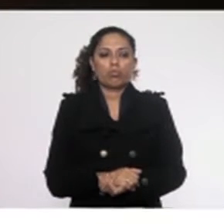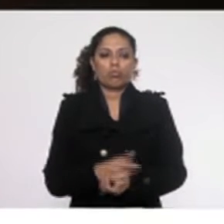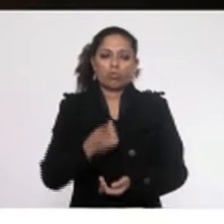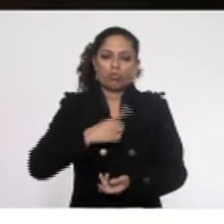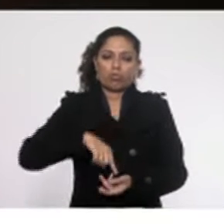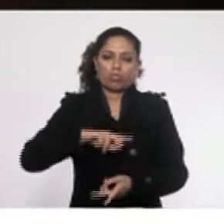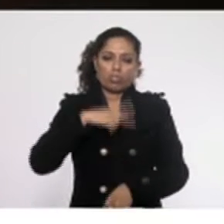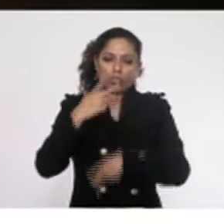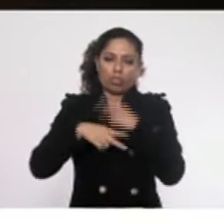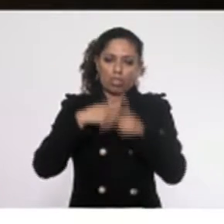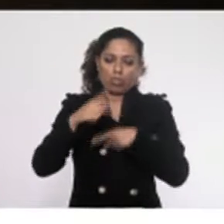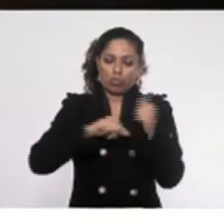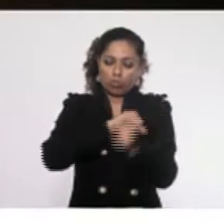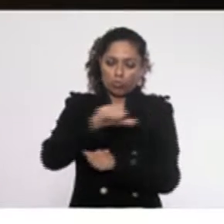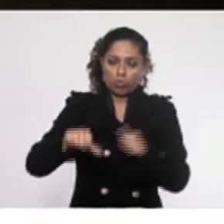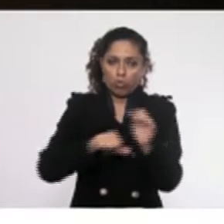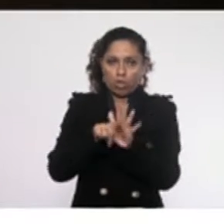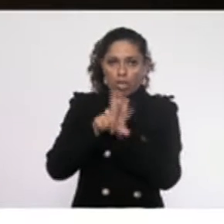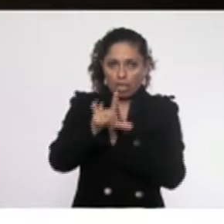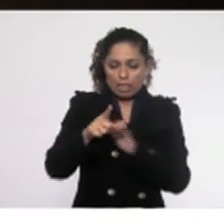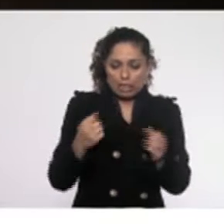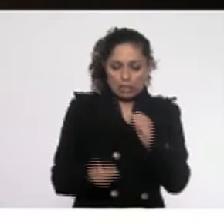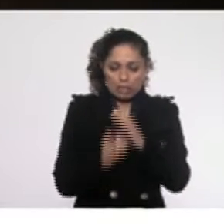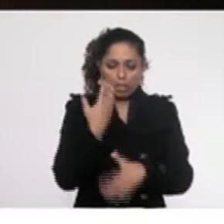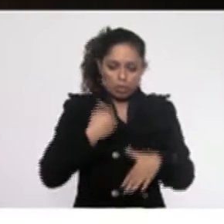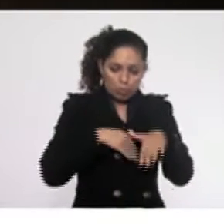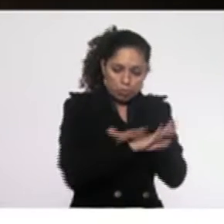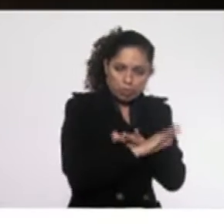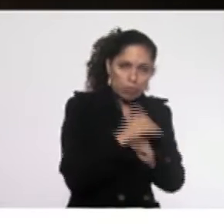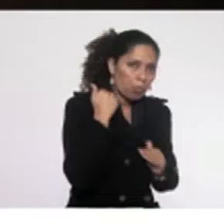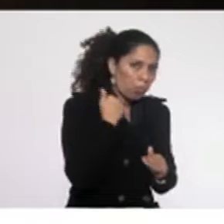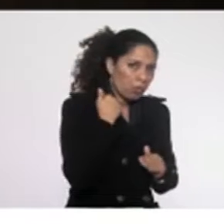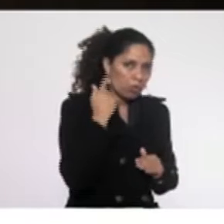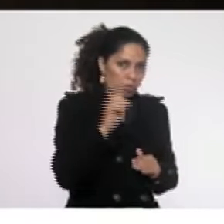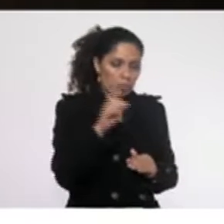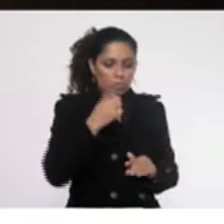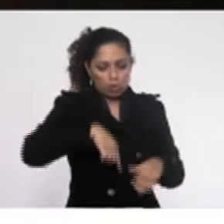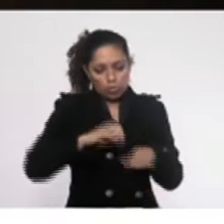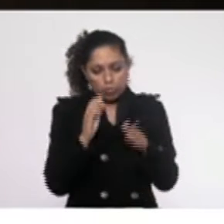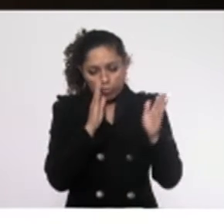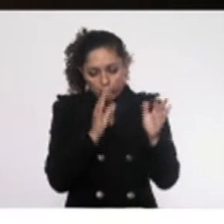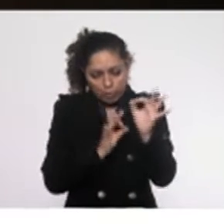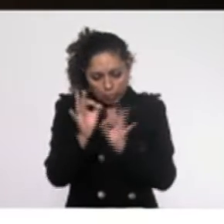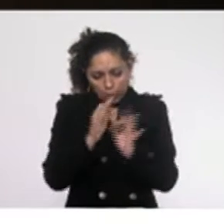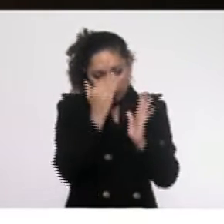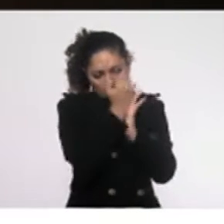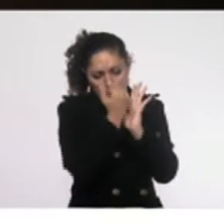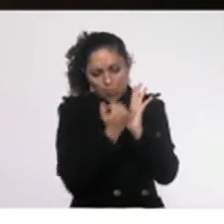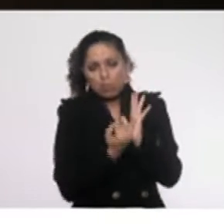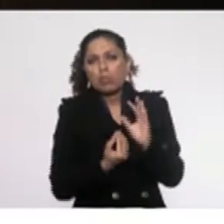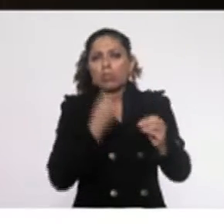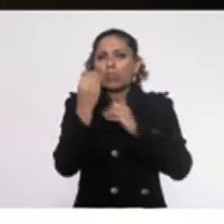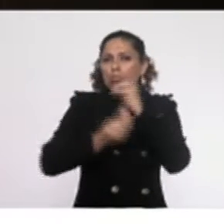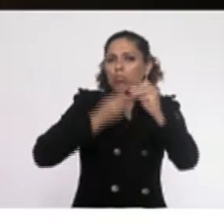proposta real de mudança da lei que cria o fundo, mas compreendo que nós criamos critérios ali para como